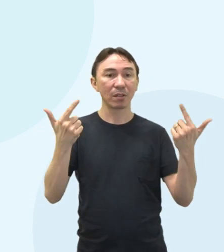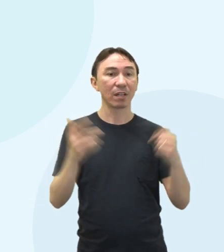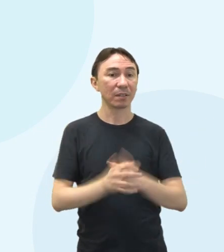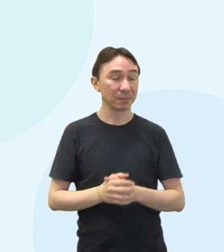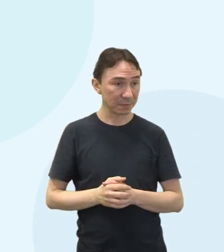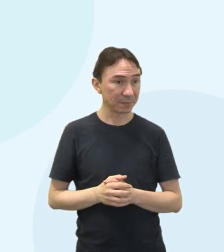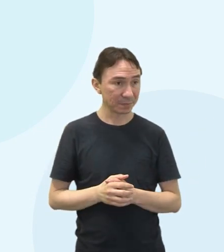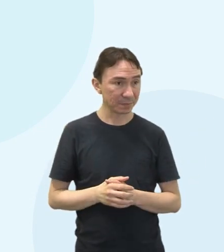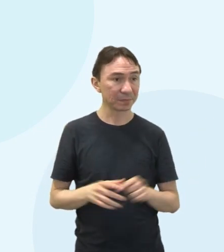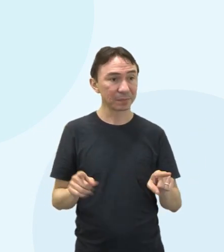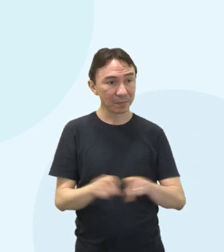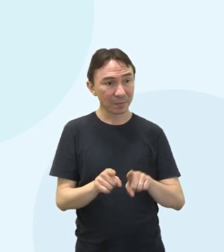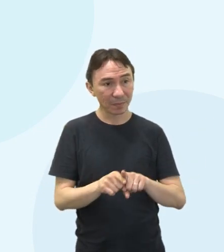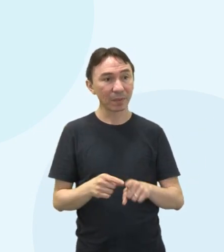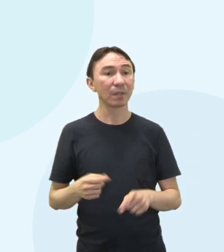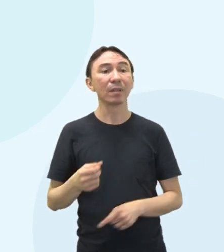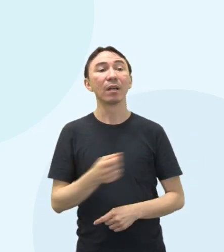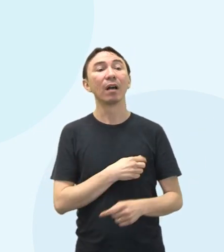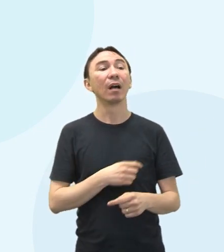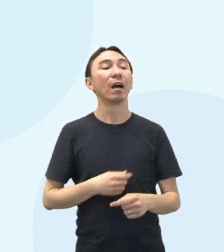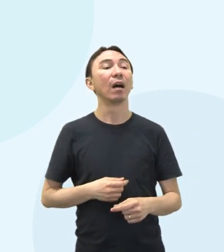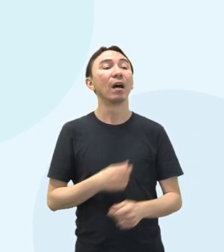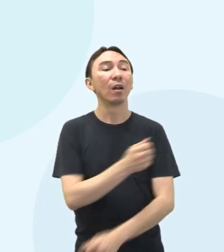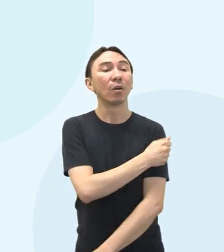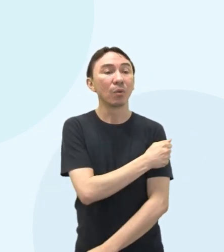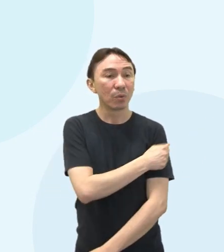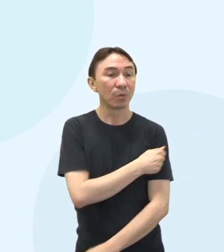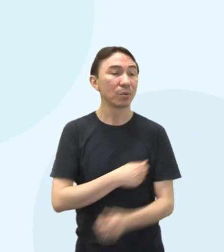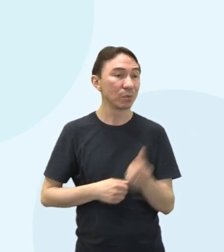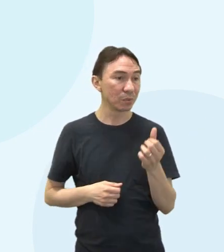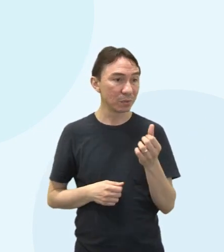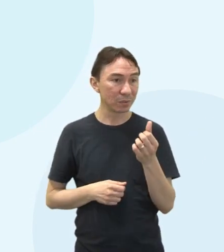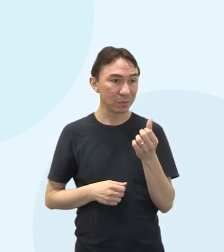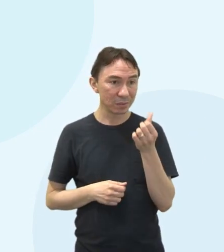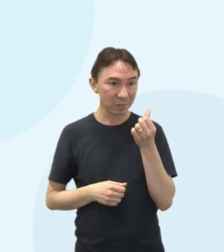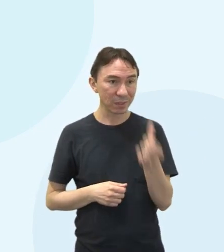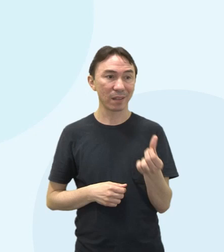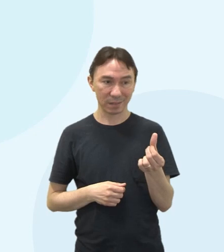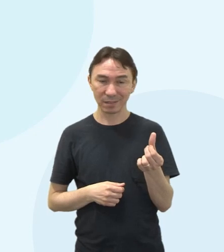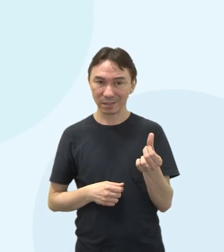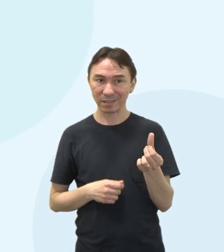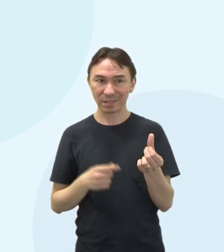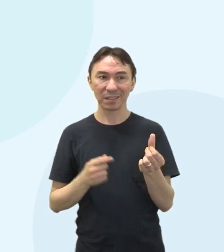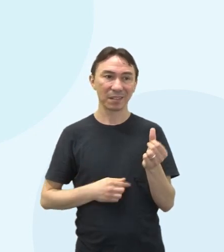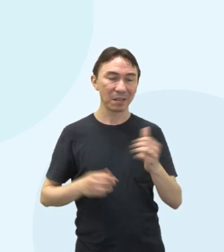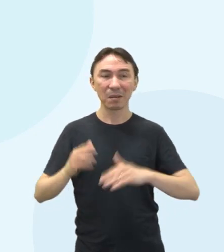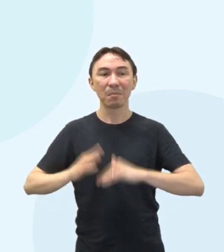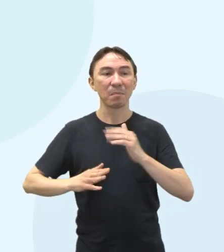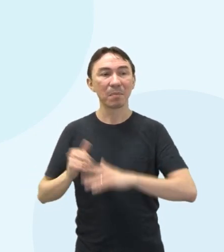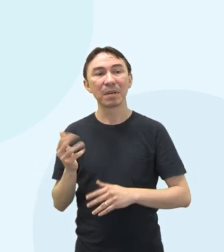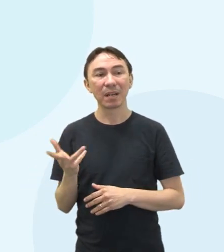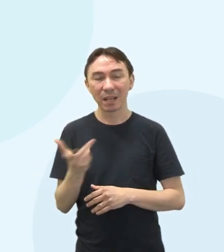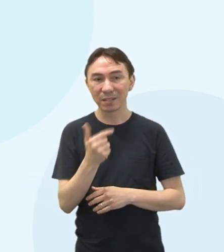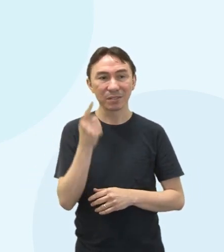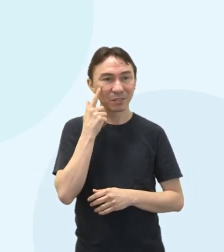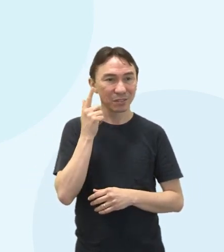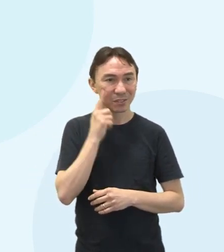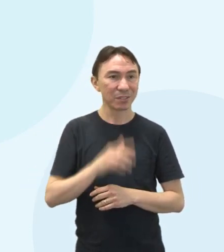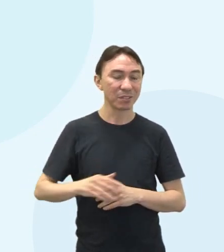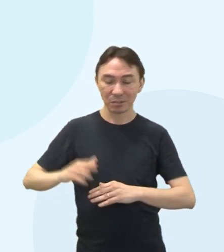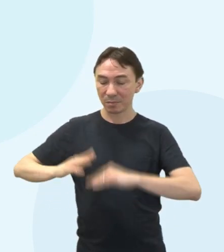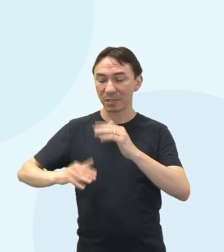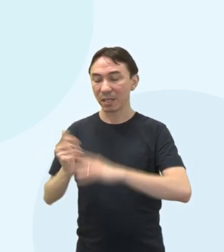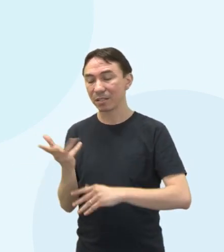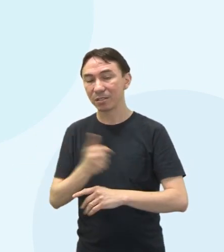número 6 na habilidade é de geometria né que ele errou na ideia porém